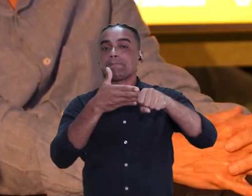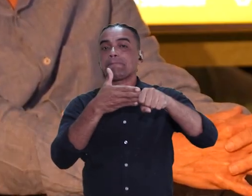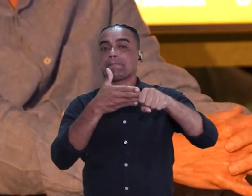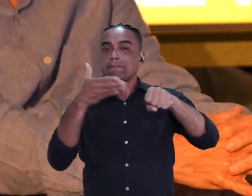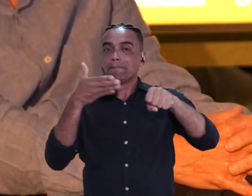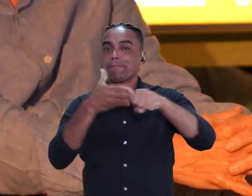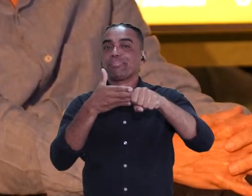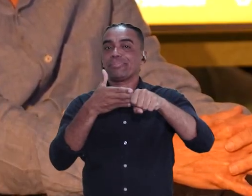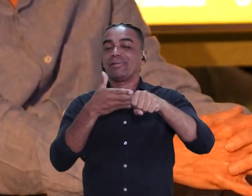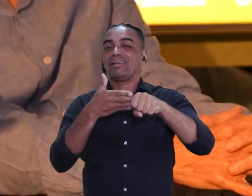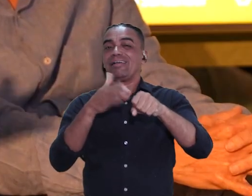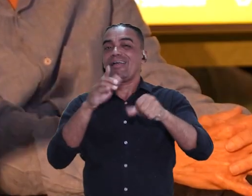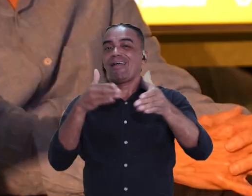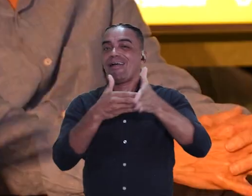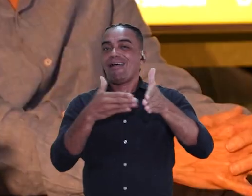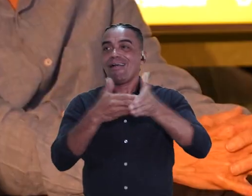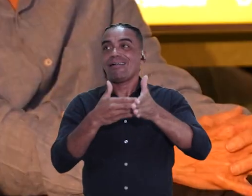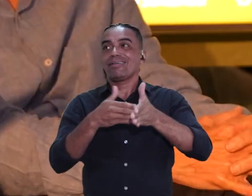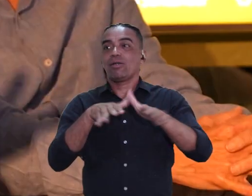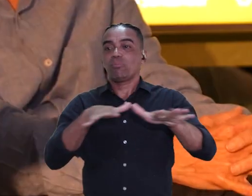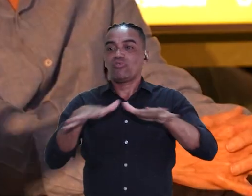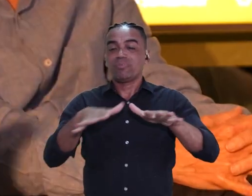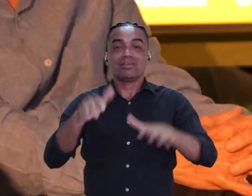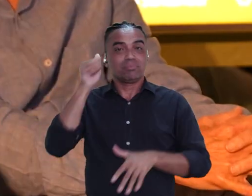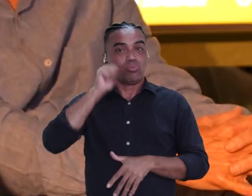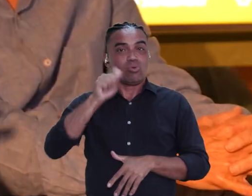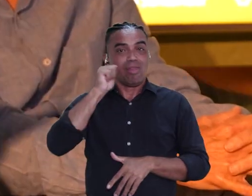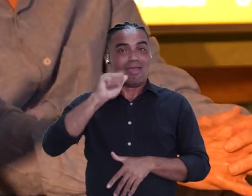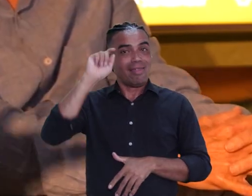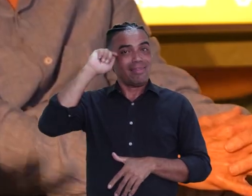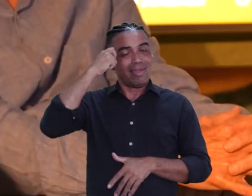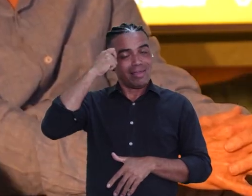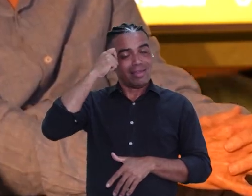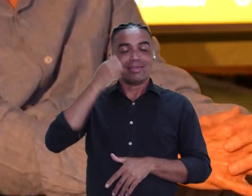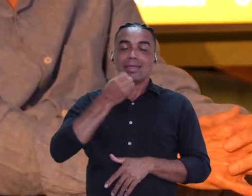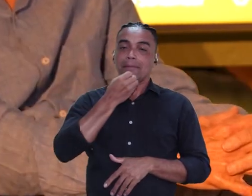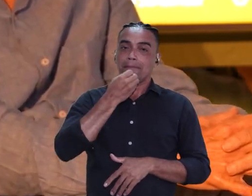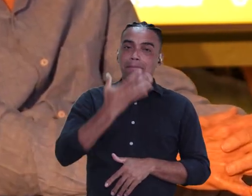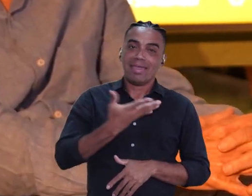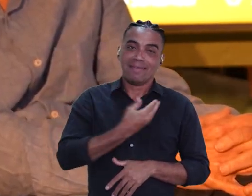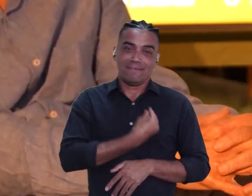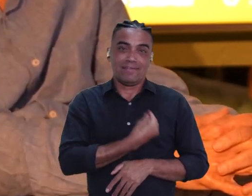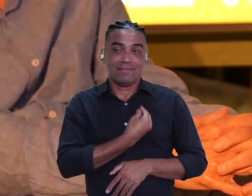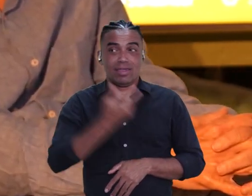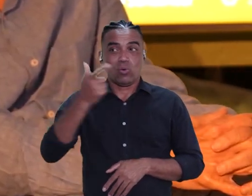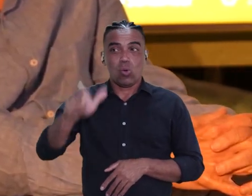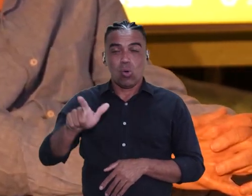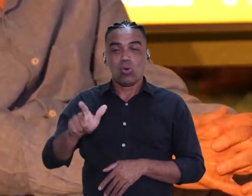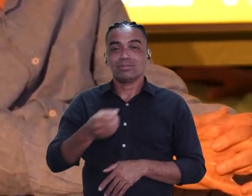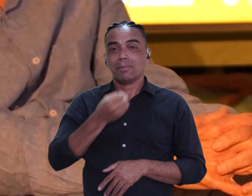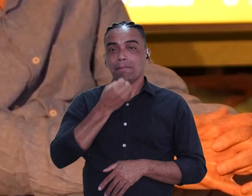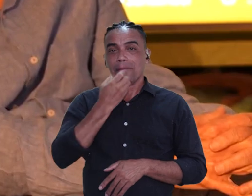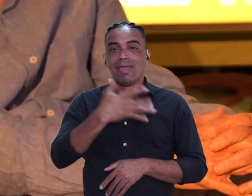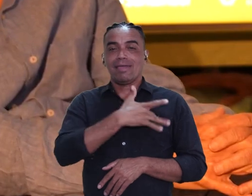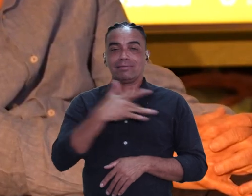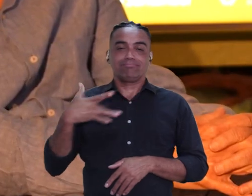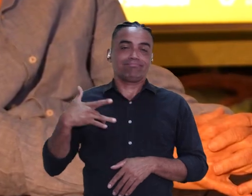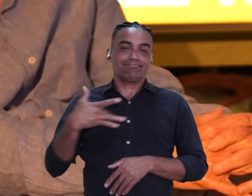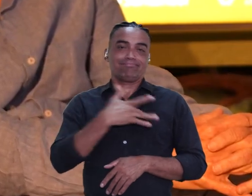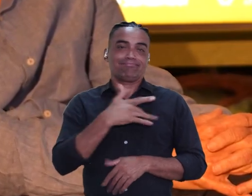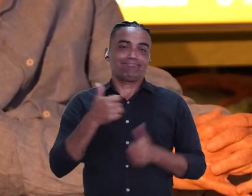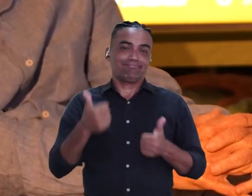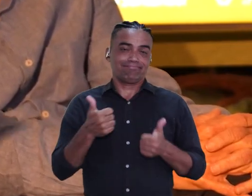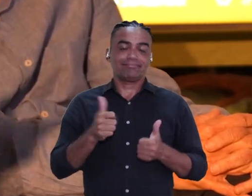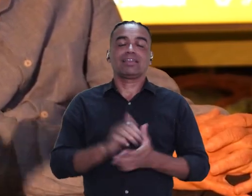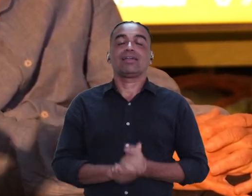obstáculo ao que o movimento de mulheres negras vai chamar de bem-viver, outros vão chamar de bem-estar,